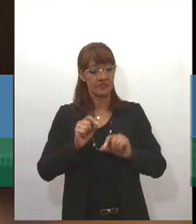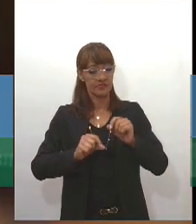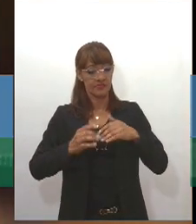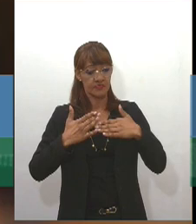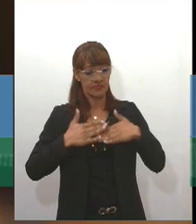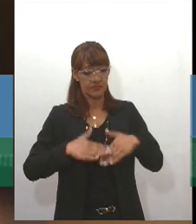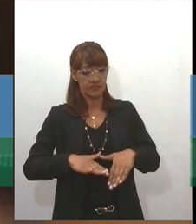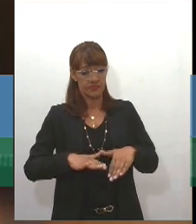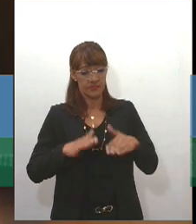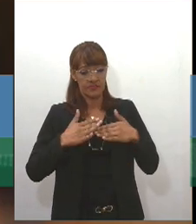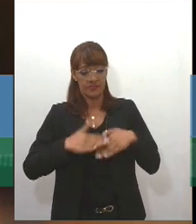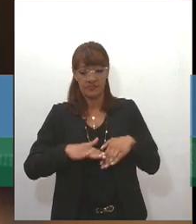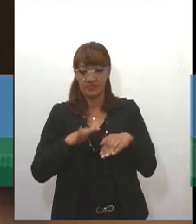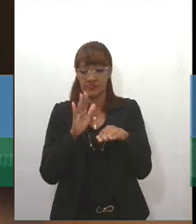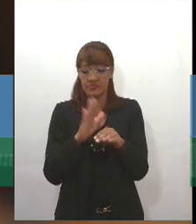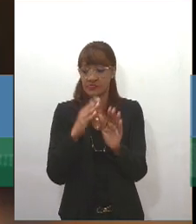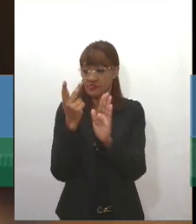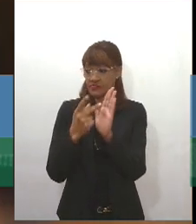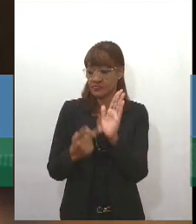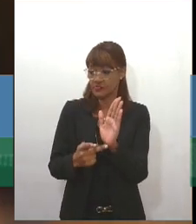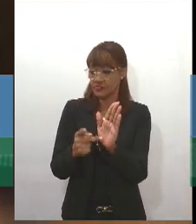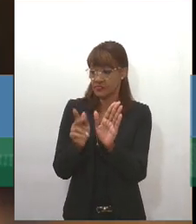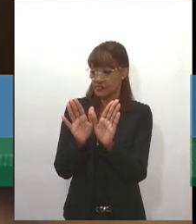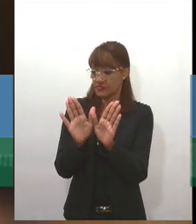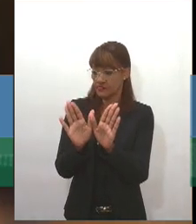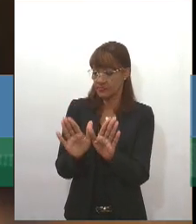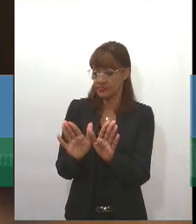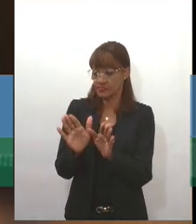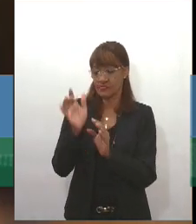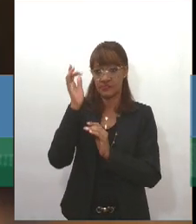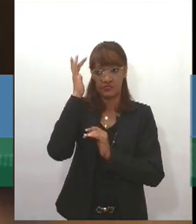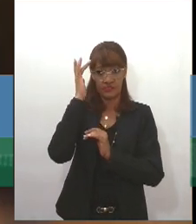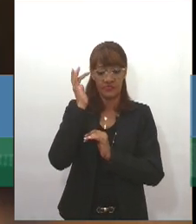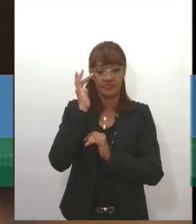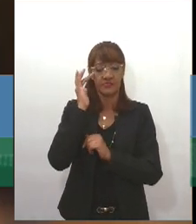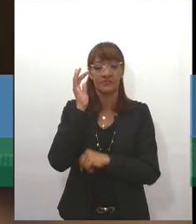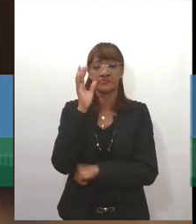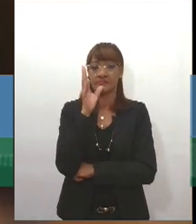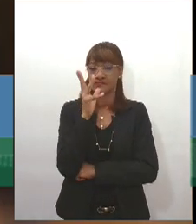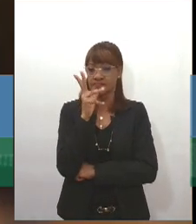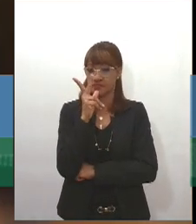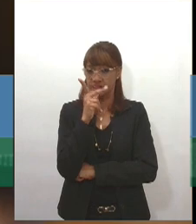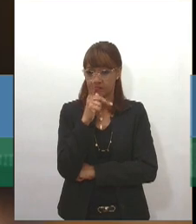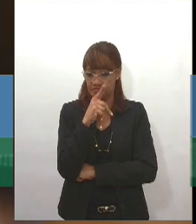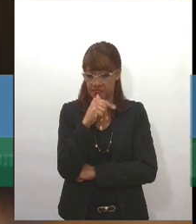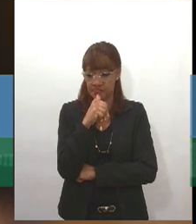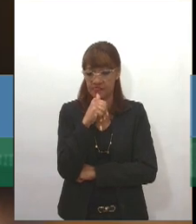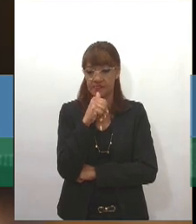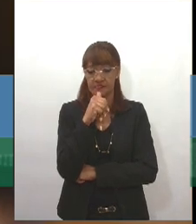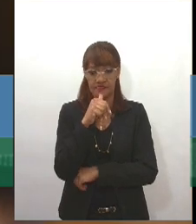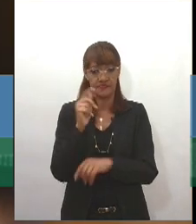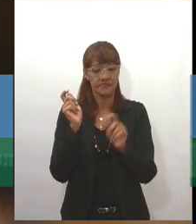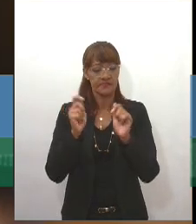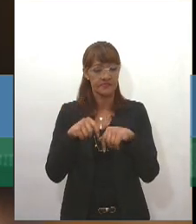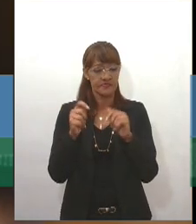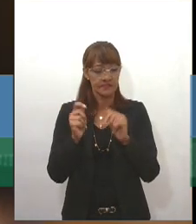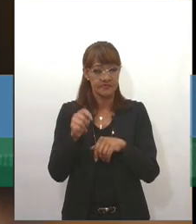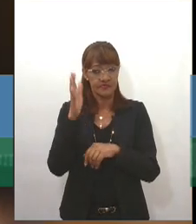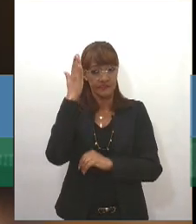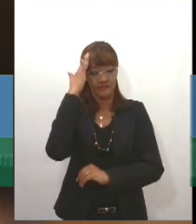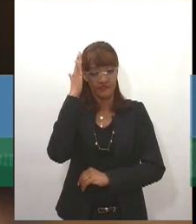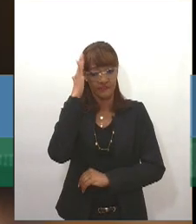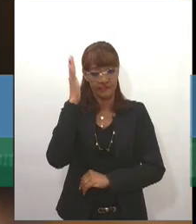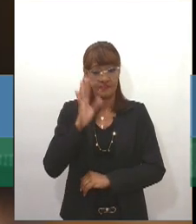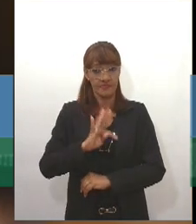projeto mas eu acho que nós vamos demorar muito tempo para assimilar todos os impactos positivos e os